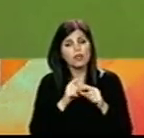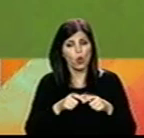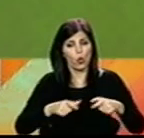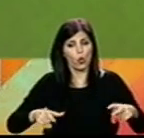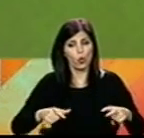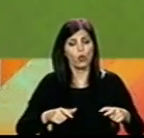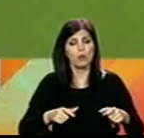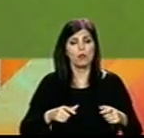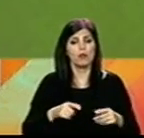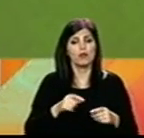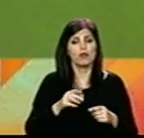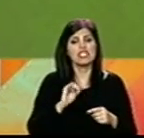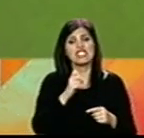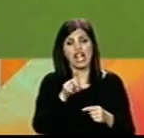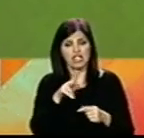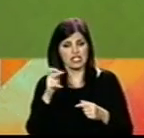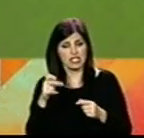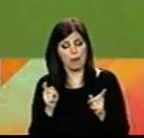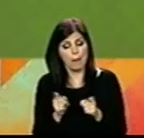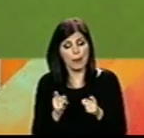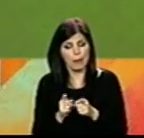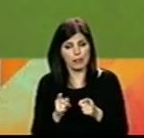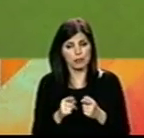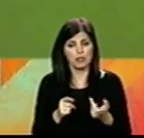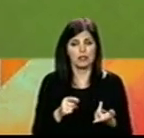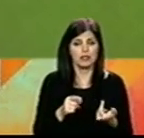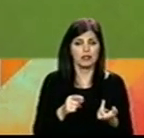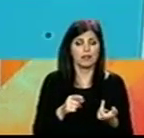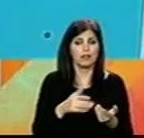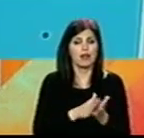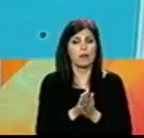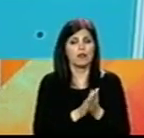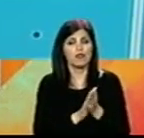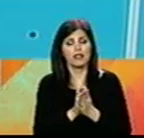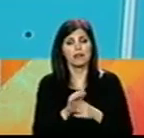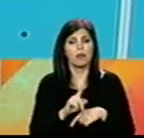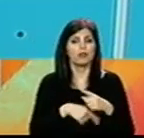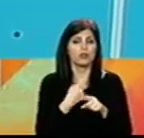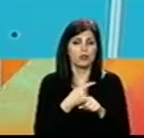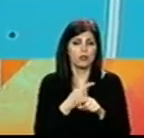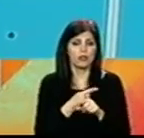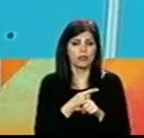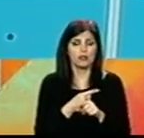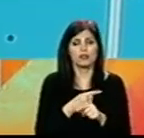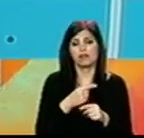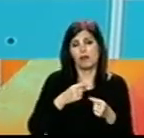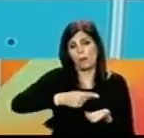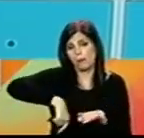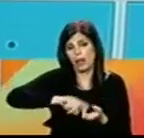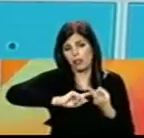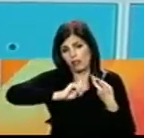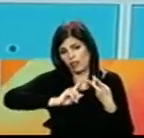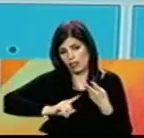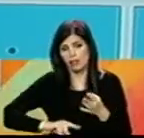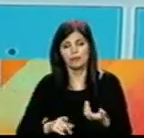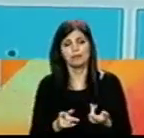se utilizam para salsa, as partes mais pequenas, o que é cola e demás, se utilizam para fazer guisos, como pode ser surucutuna, como pode ser ajuarriero,